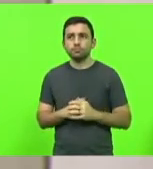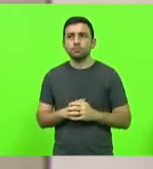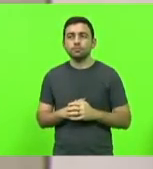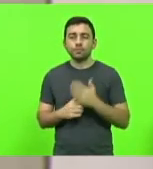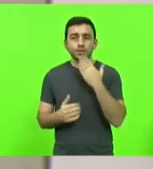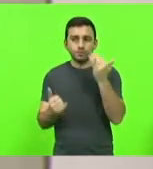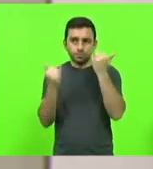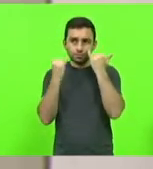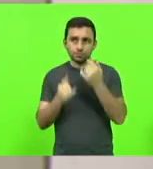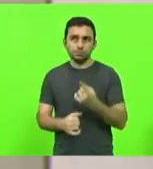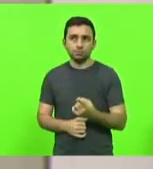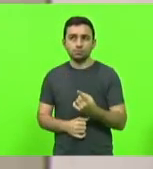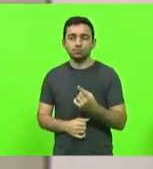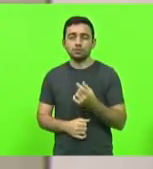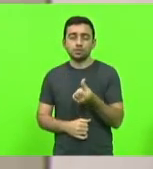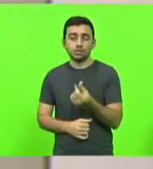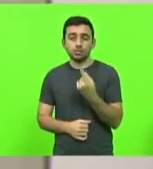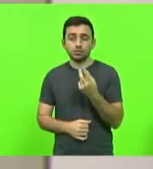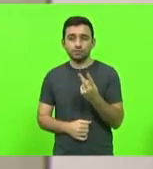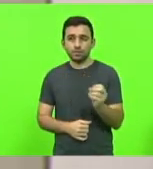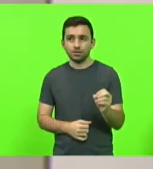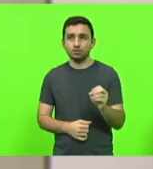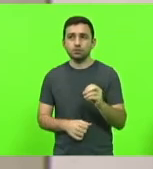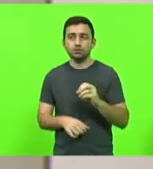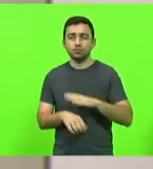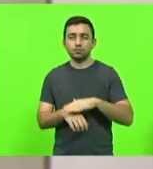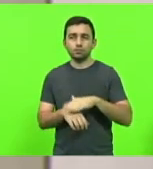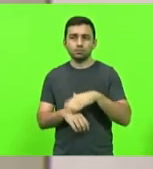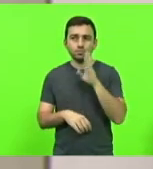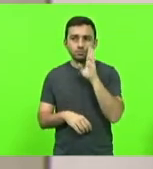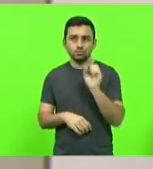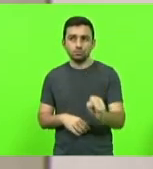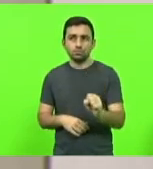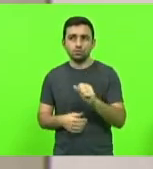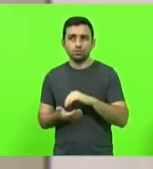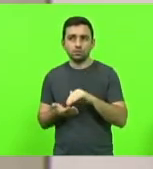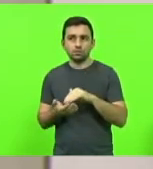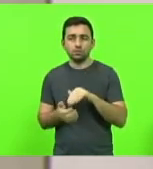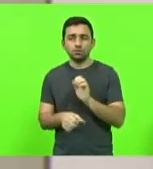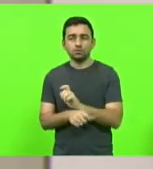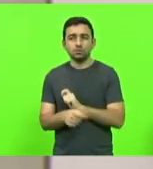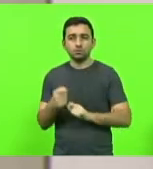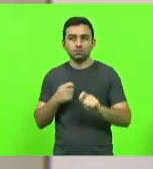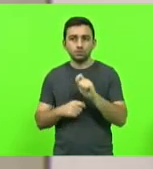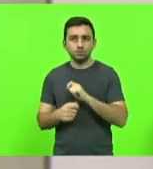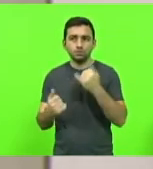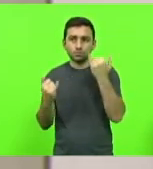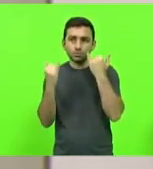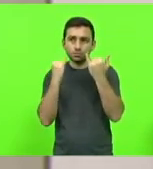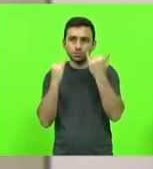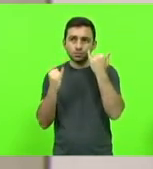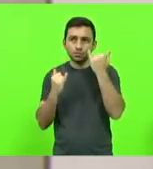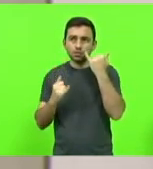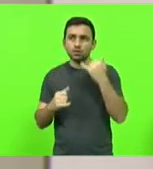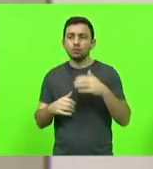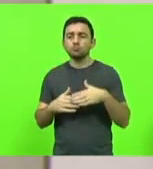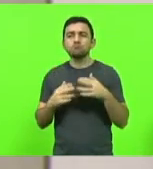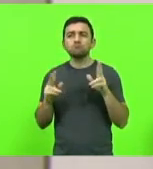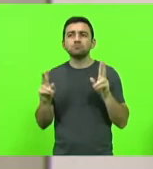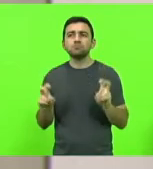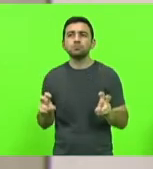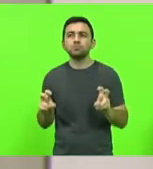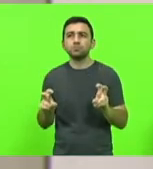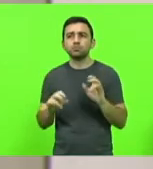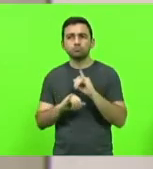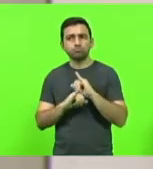de informação 620, autor deputado Bruno Souza, solicitando ao secretário do Estado da Fazenda informações acerca da matéria vinculada